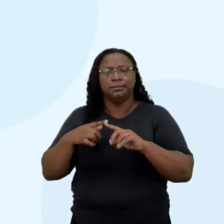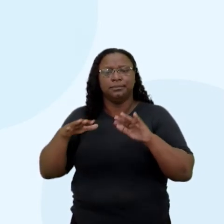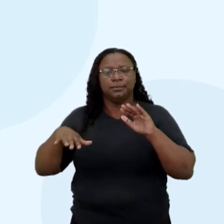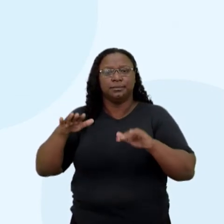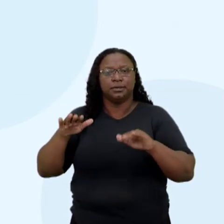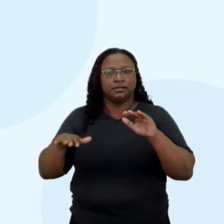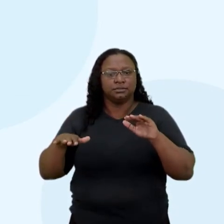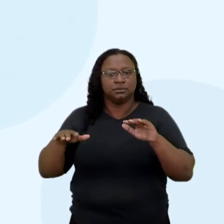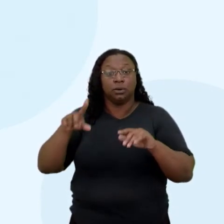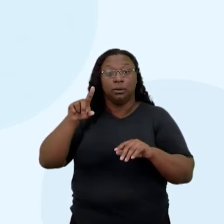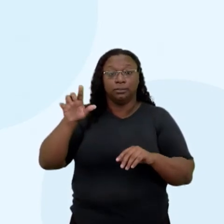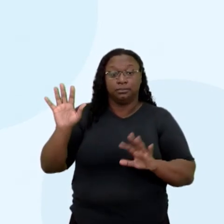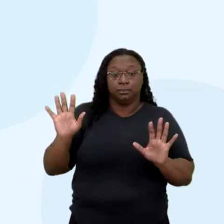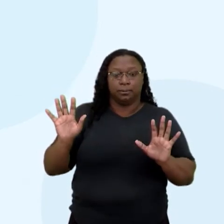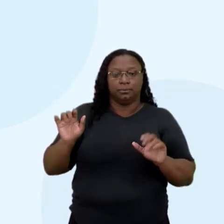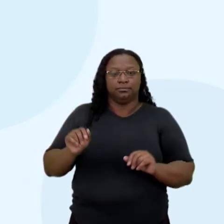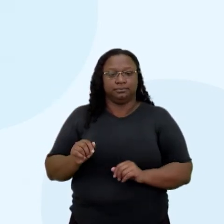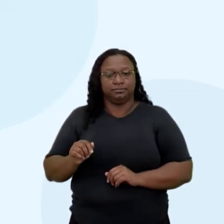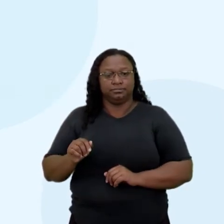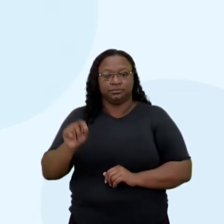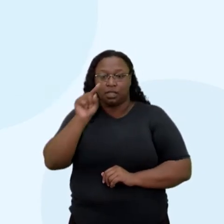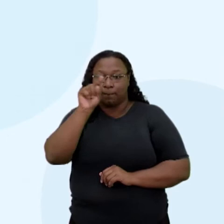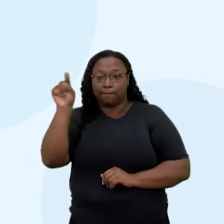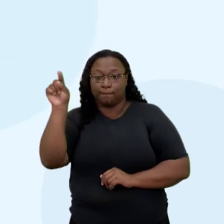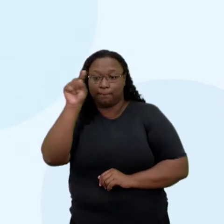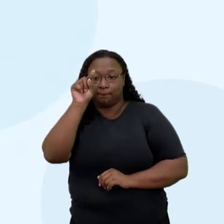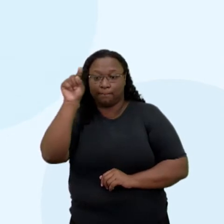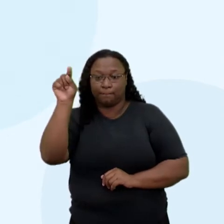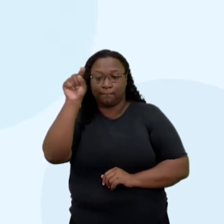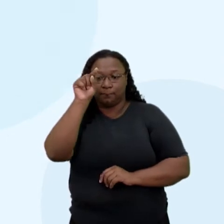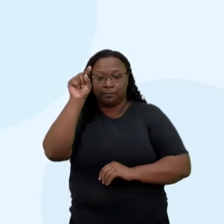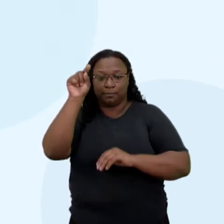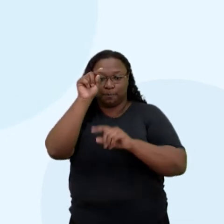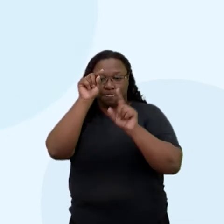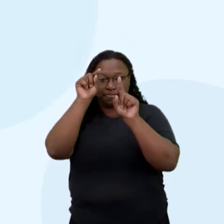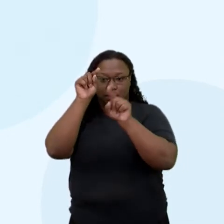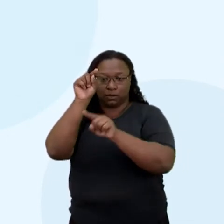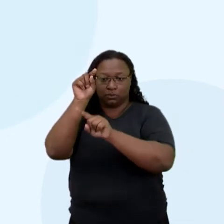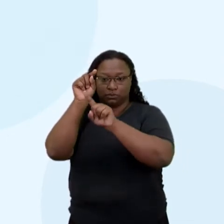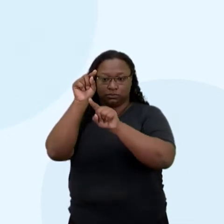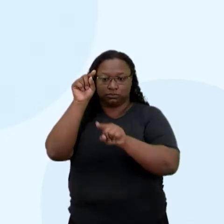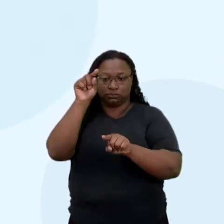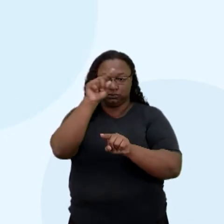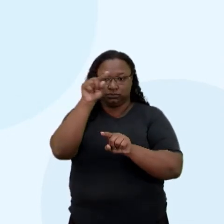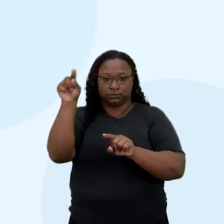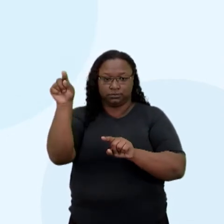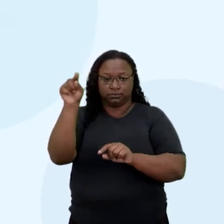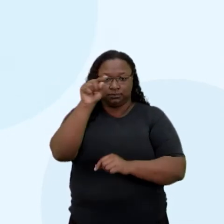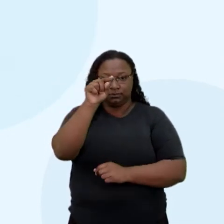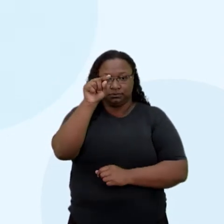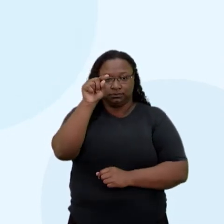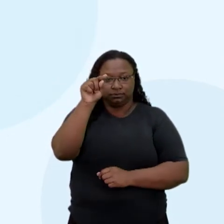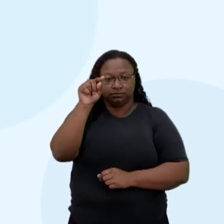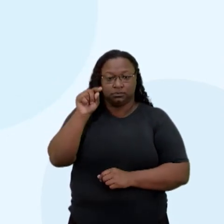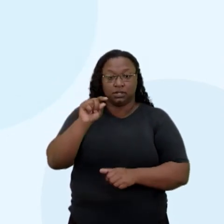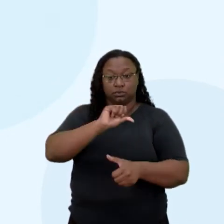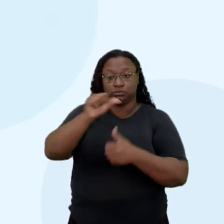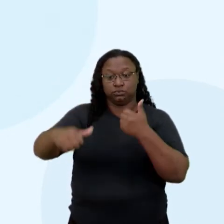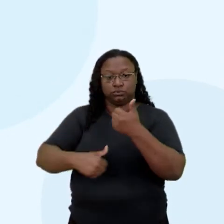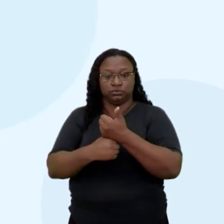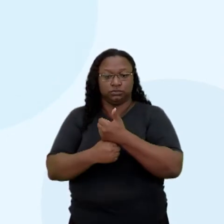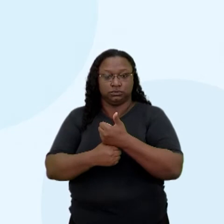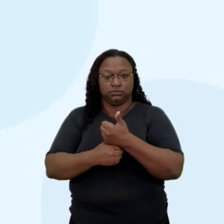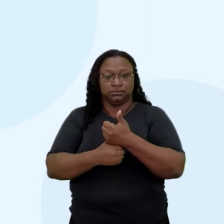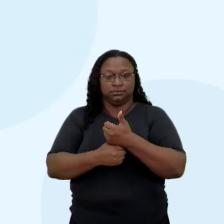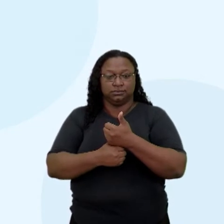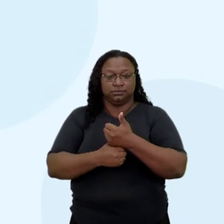cima, né? Opa, apareceu a barrinha aqui em cima. Apareceu a barrinha aqui em cima, quem que é? É a média. E aí o que você faz? Substitui esses valores, ó.